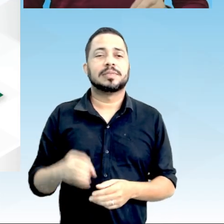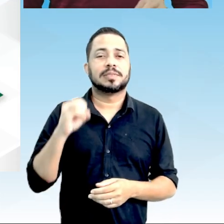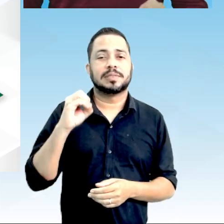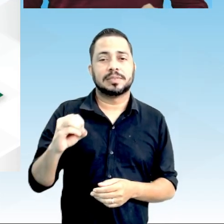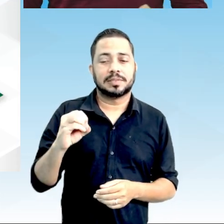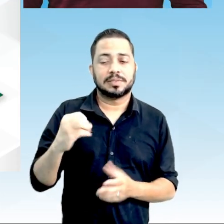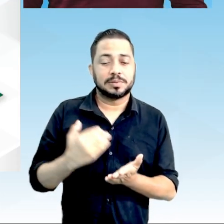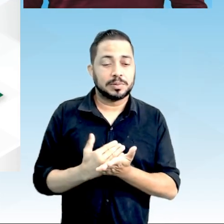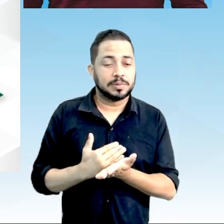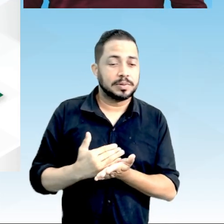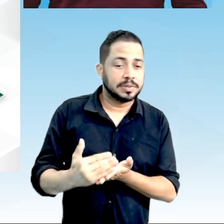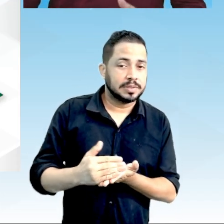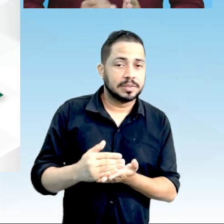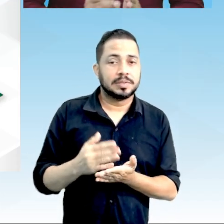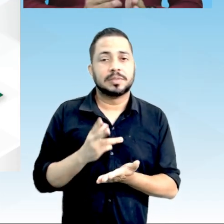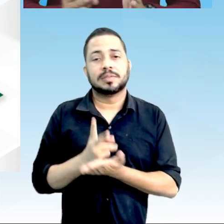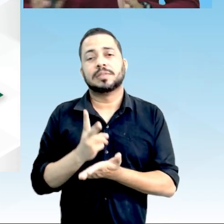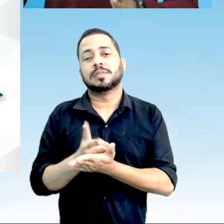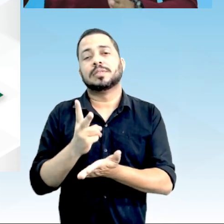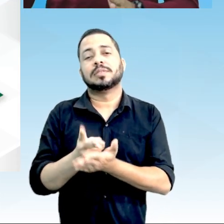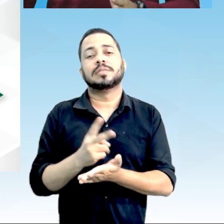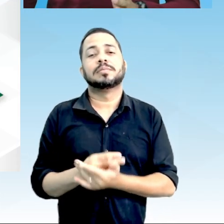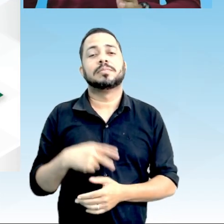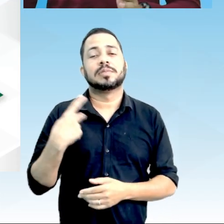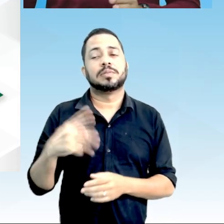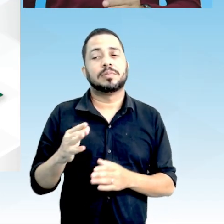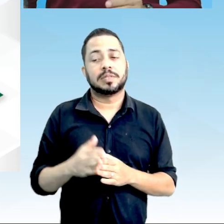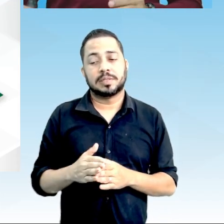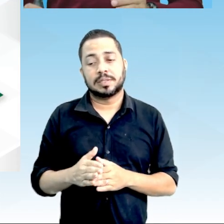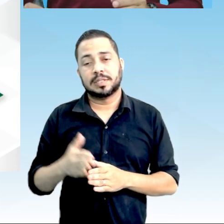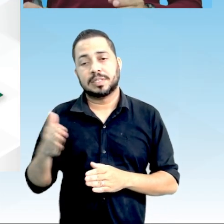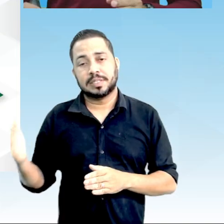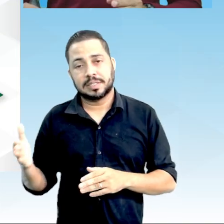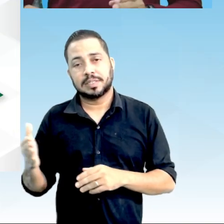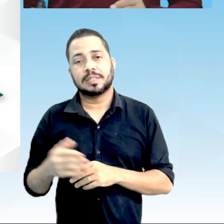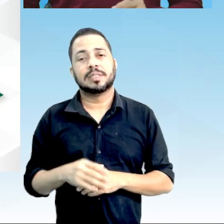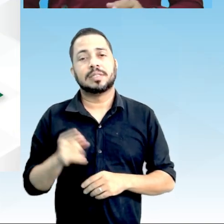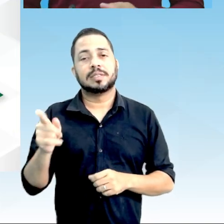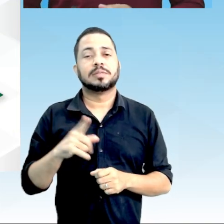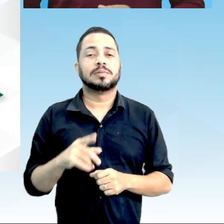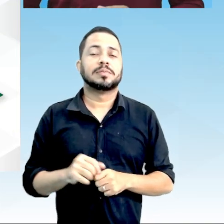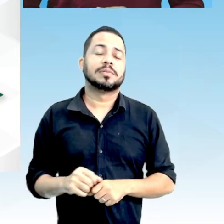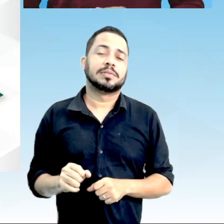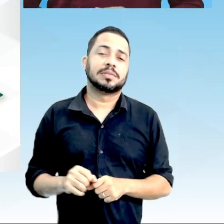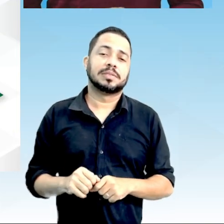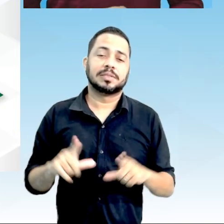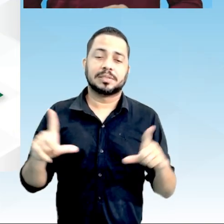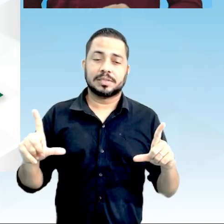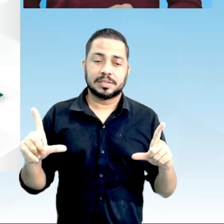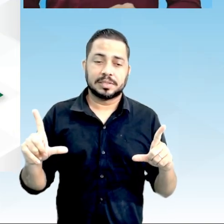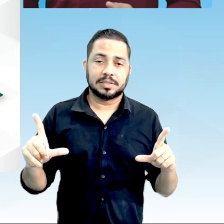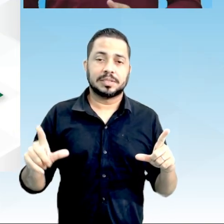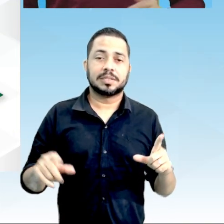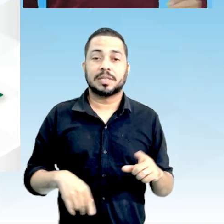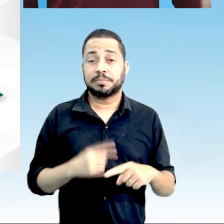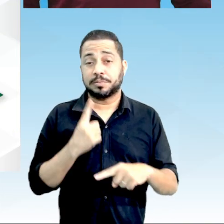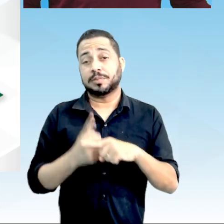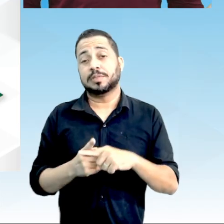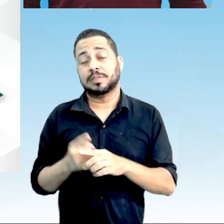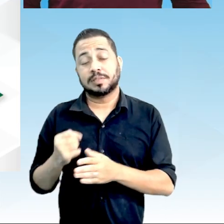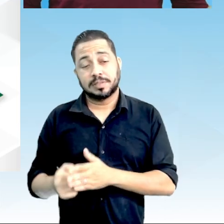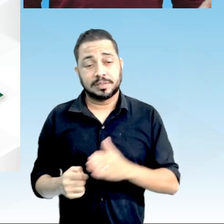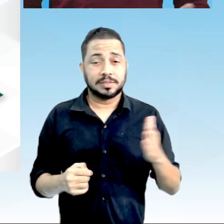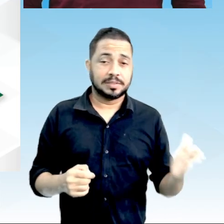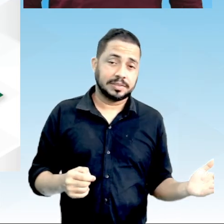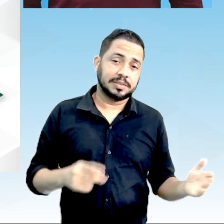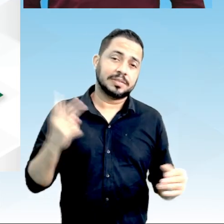a origem, o ponto inicial. Para a tua direita aí, da tua tela, os valores são positivos. Para a tua